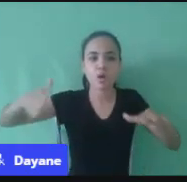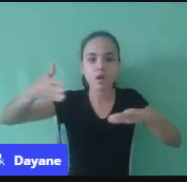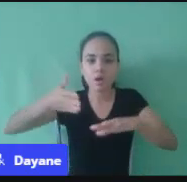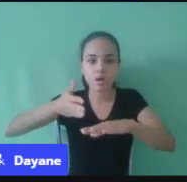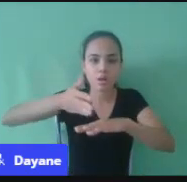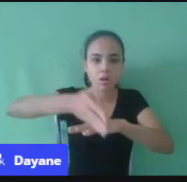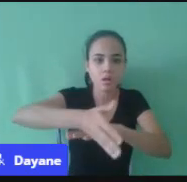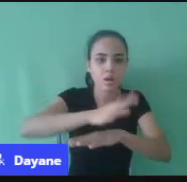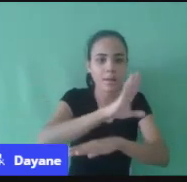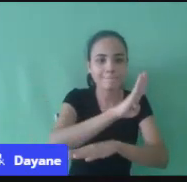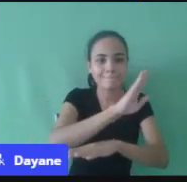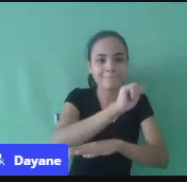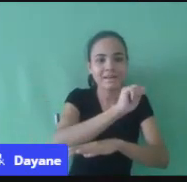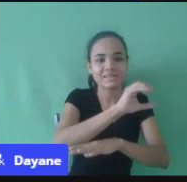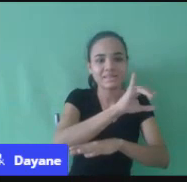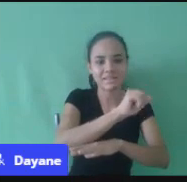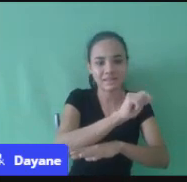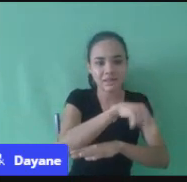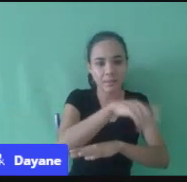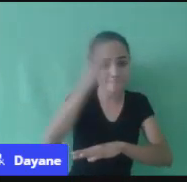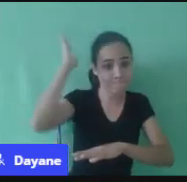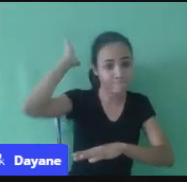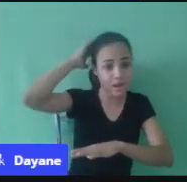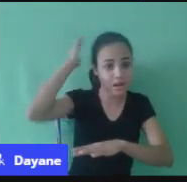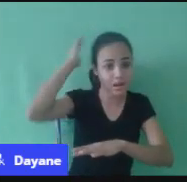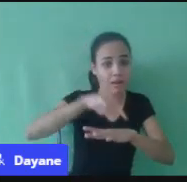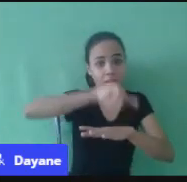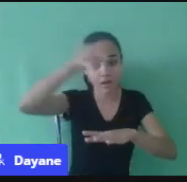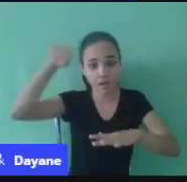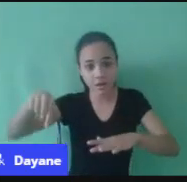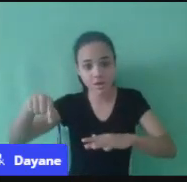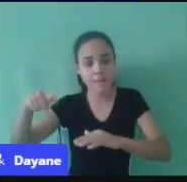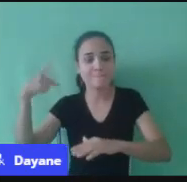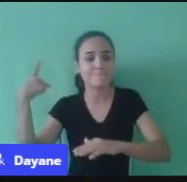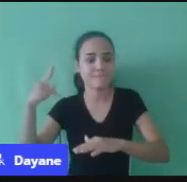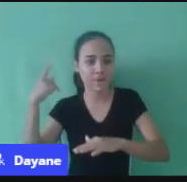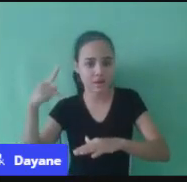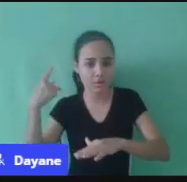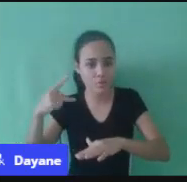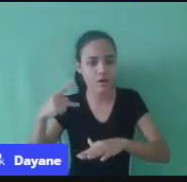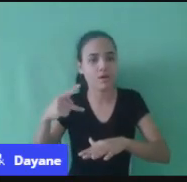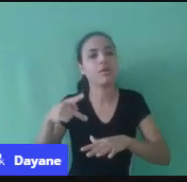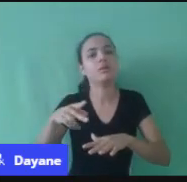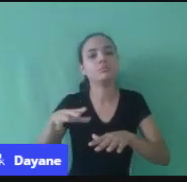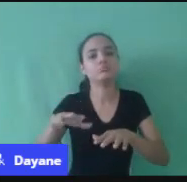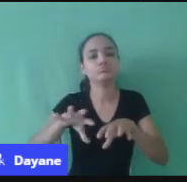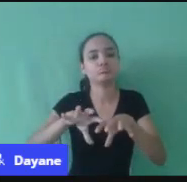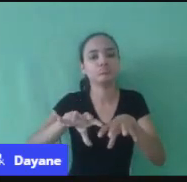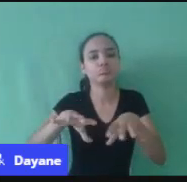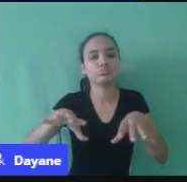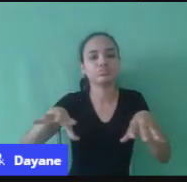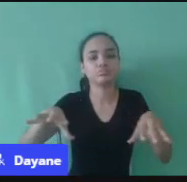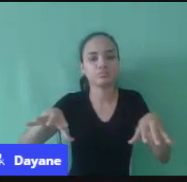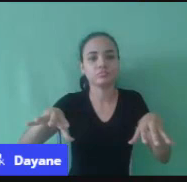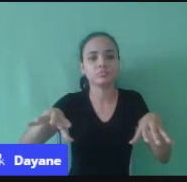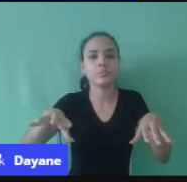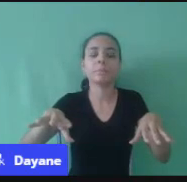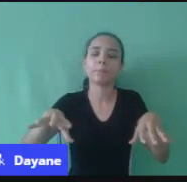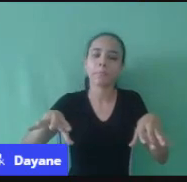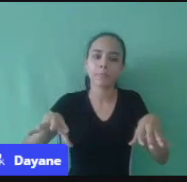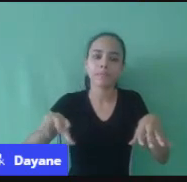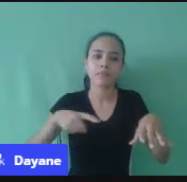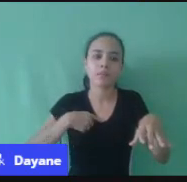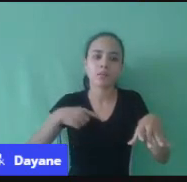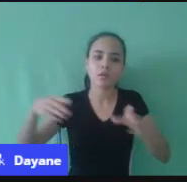a maioria das nossas águas, dos nossos cursos de água, eles correm todo para o Paraná